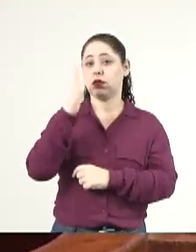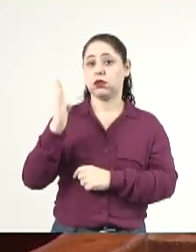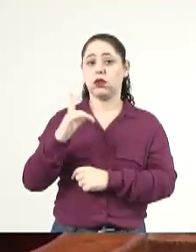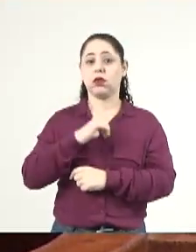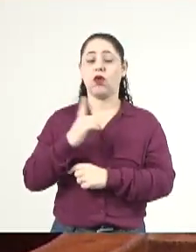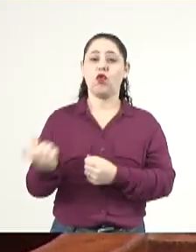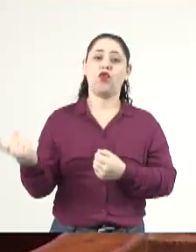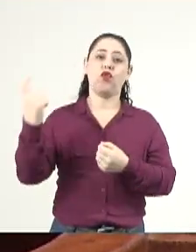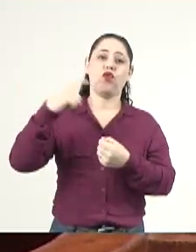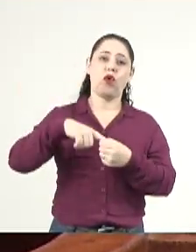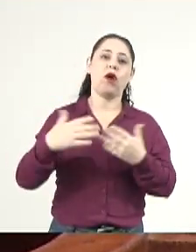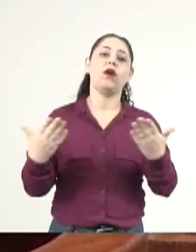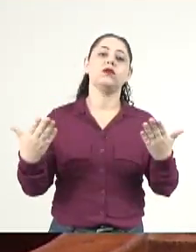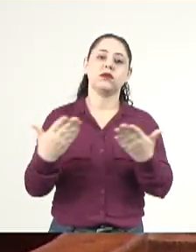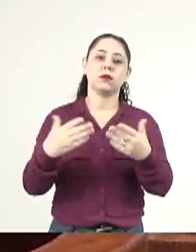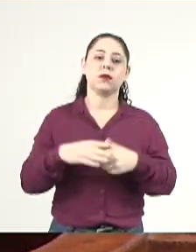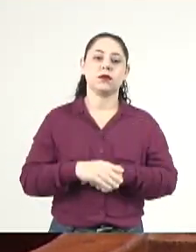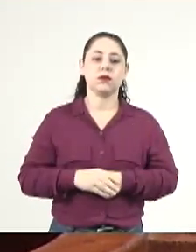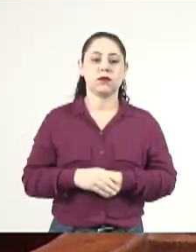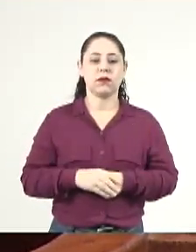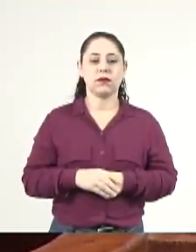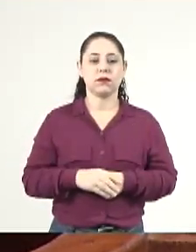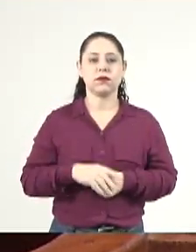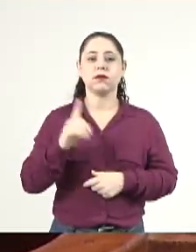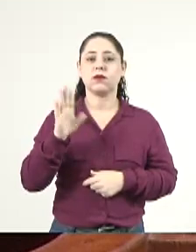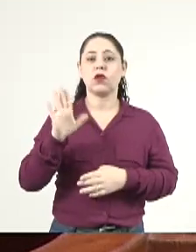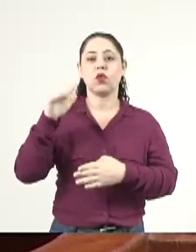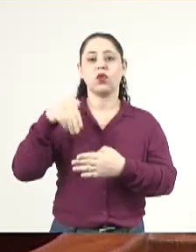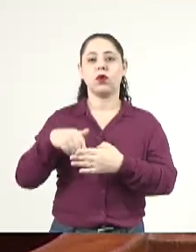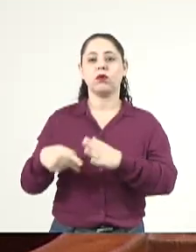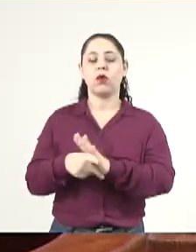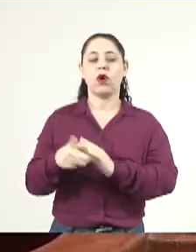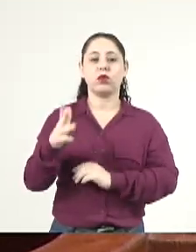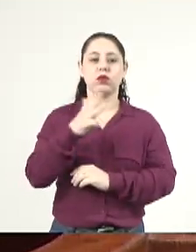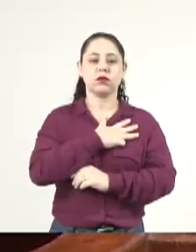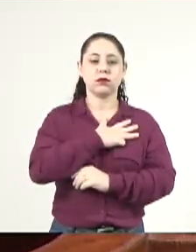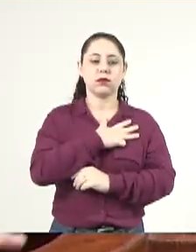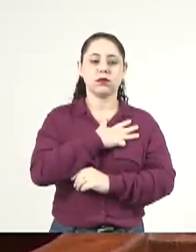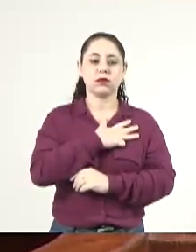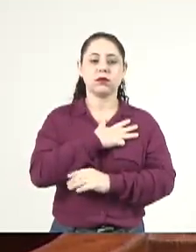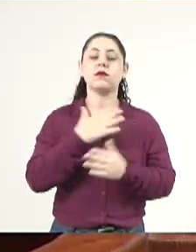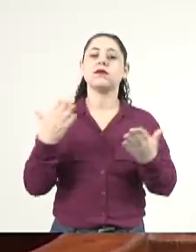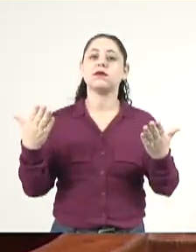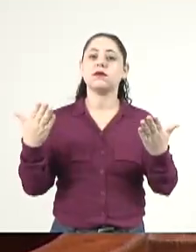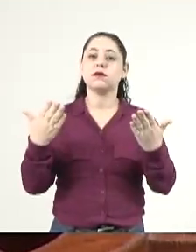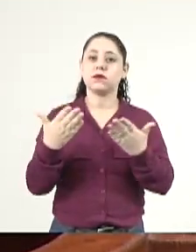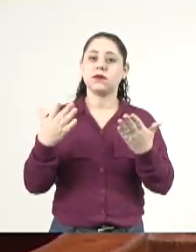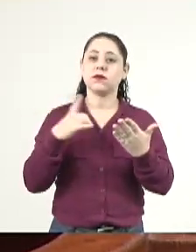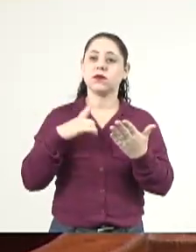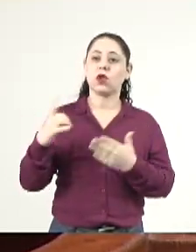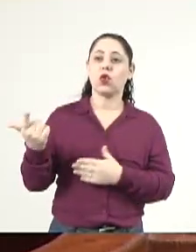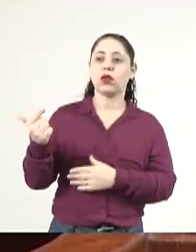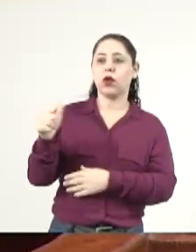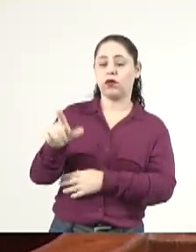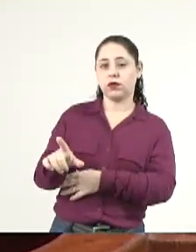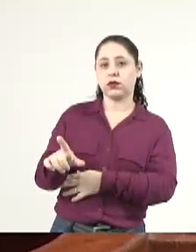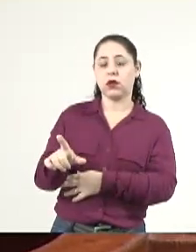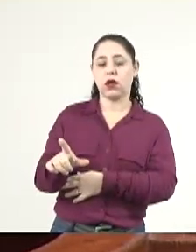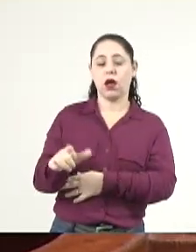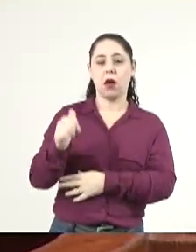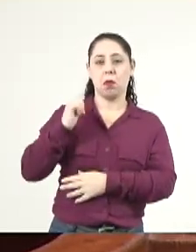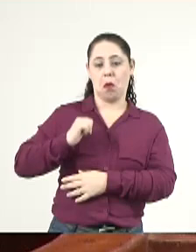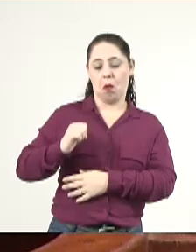que voltaram, né, com a eleição do presidente Lula. Nós temos novamente